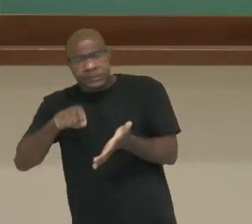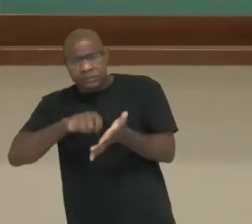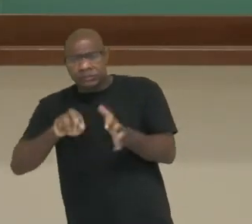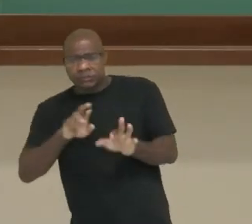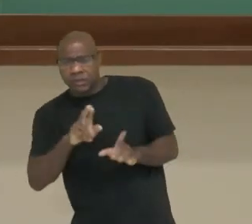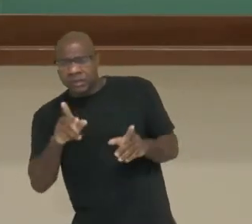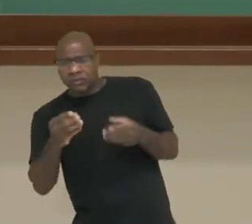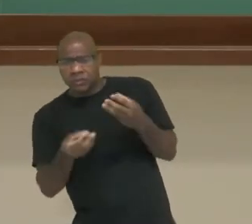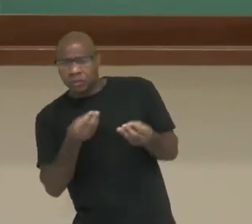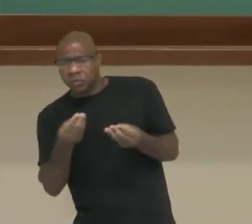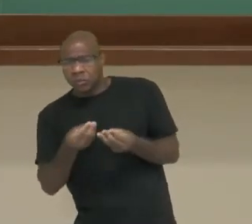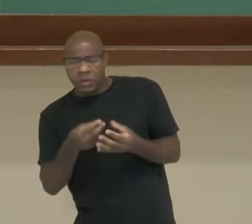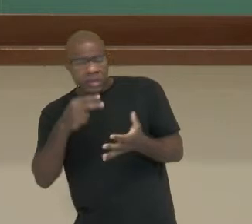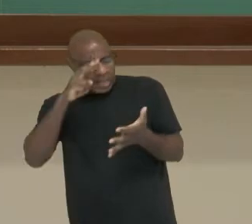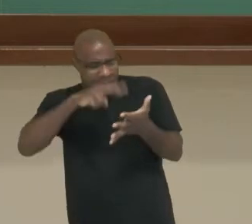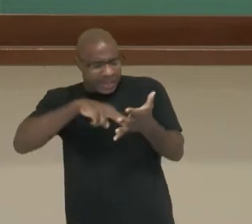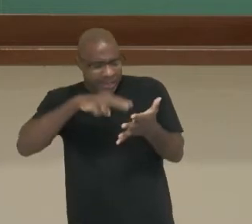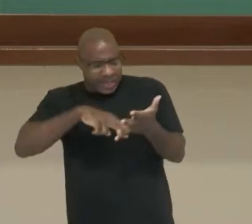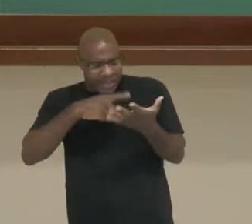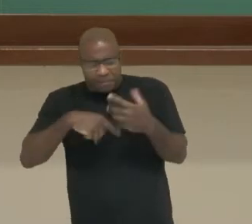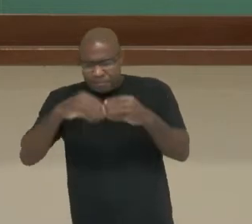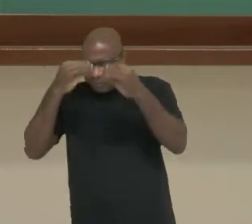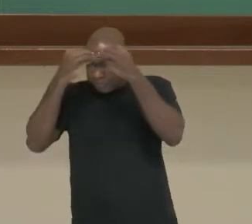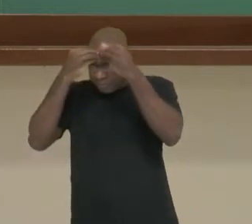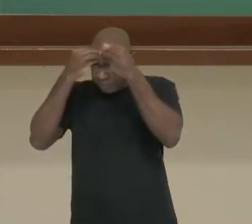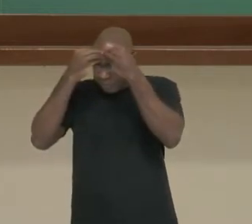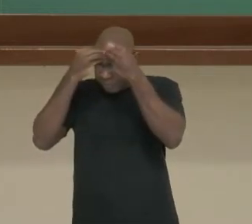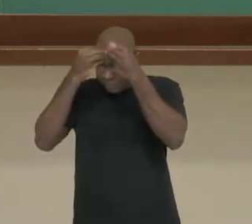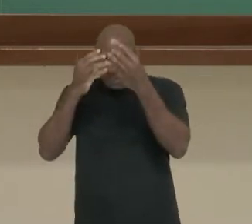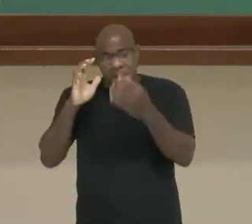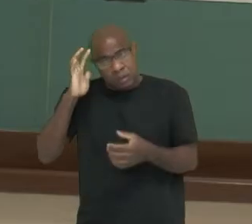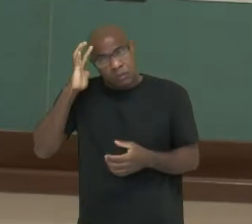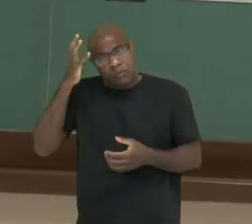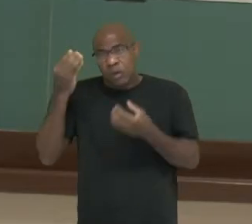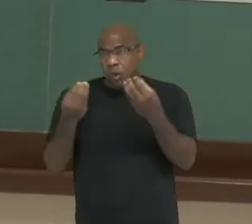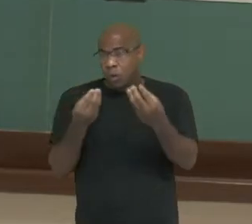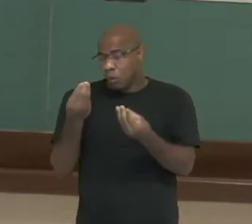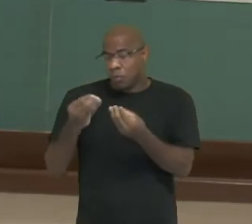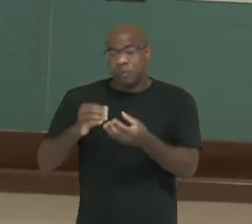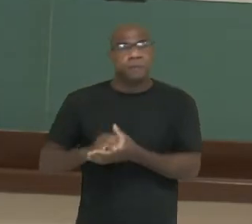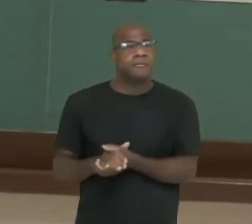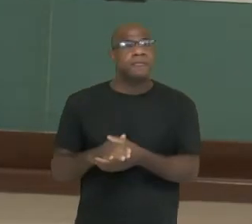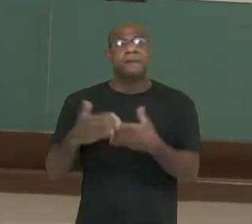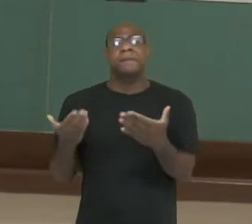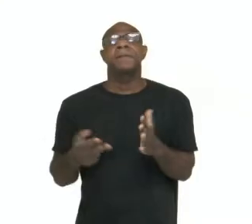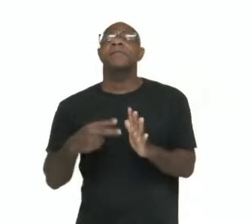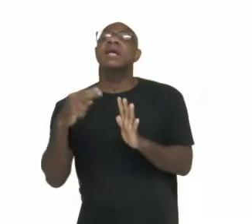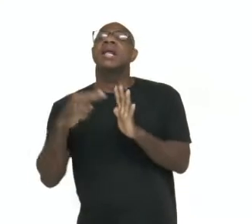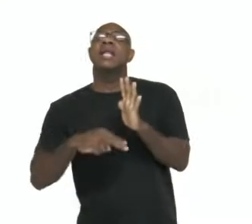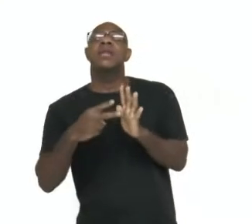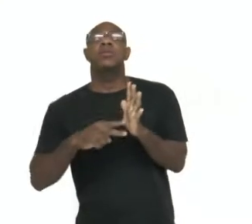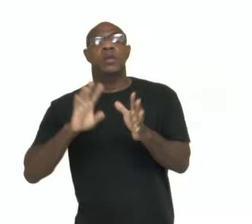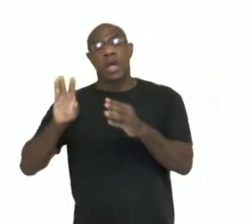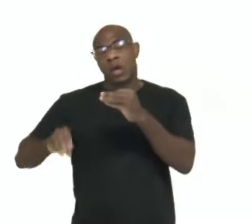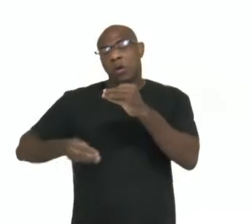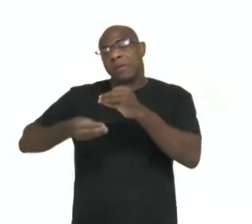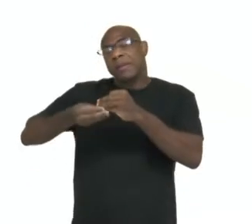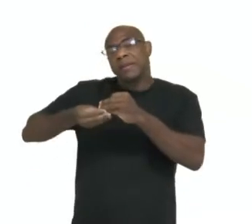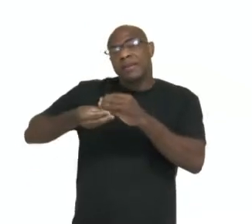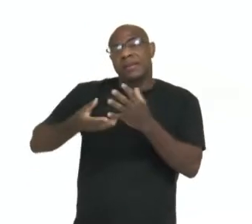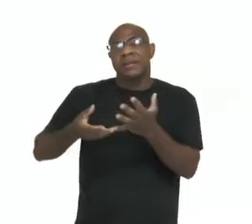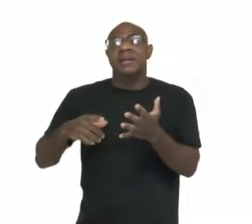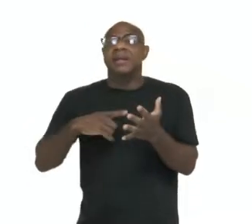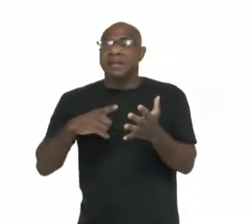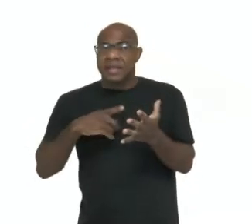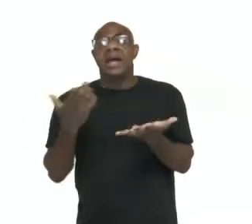notícia, que não tinha percebido algo, né? Então, vai propor isso. Leitura complementar. Então, acrescenta